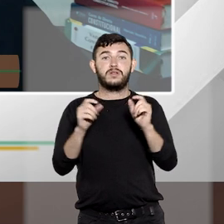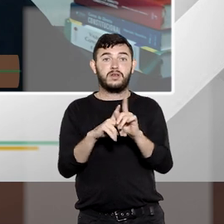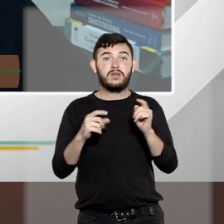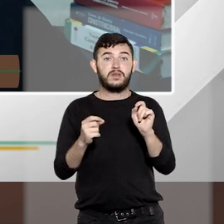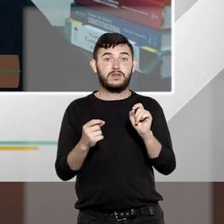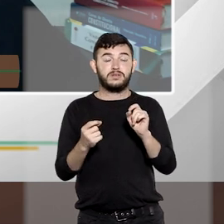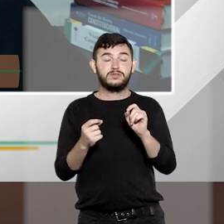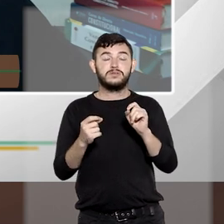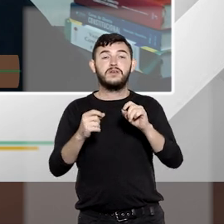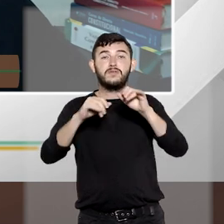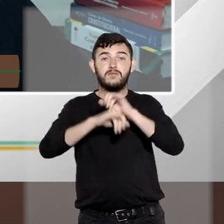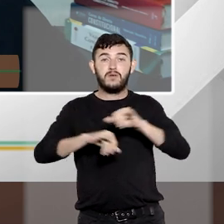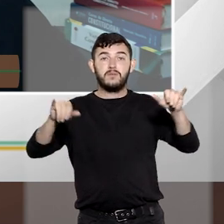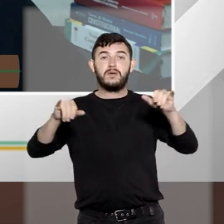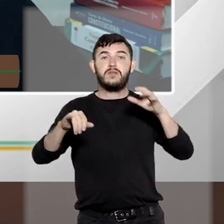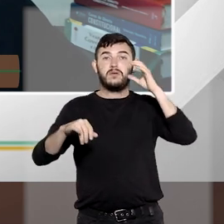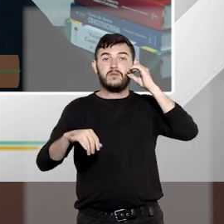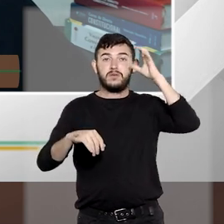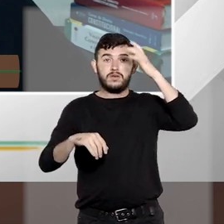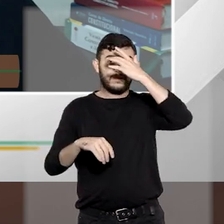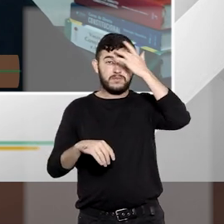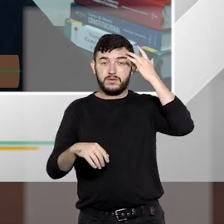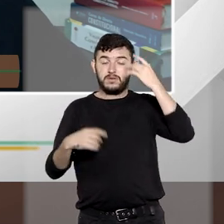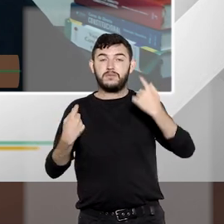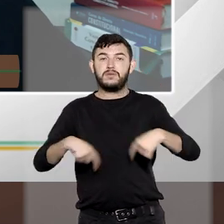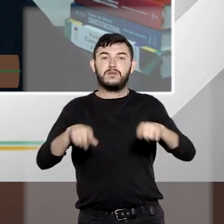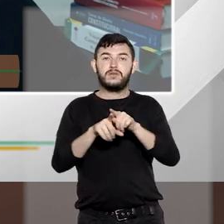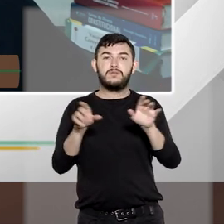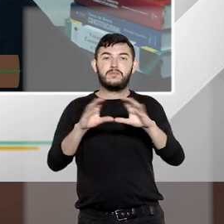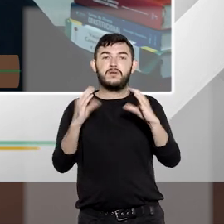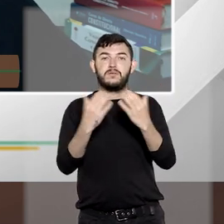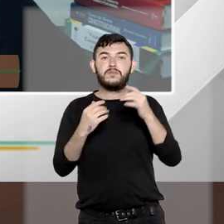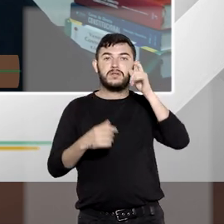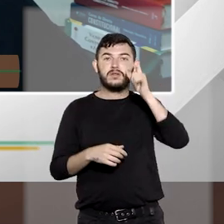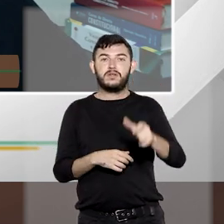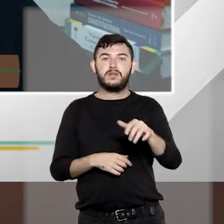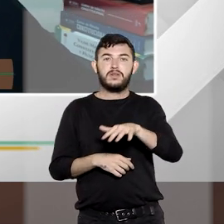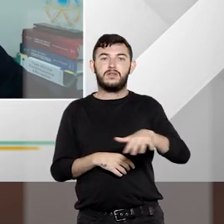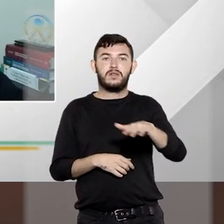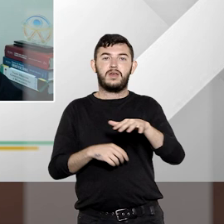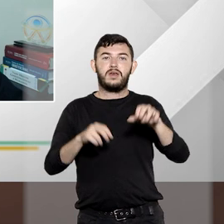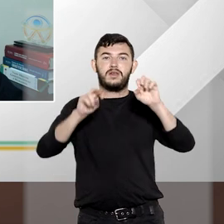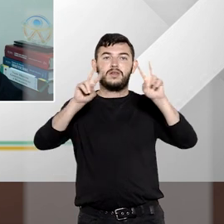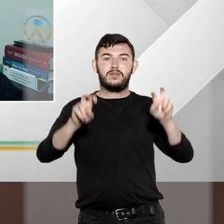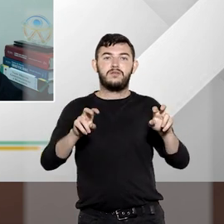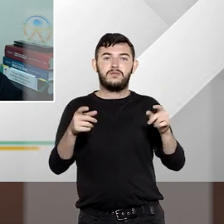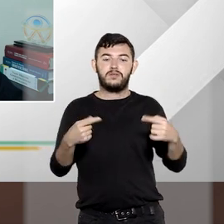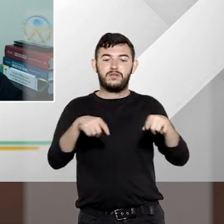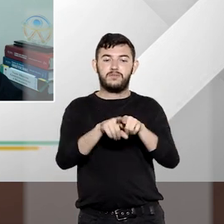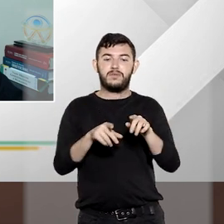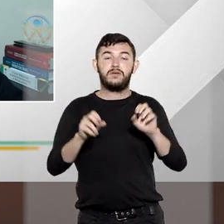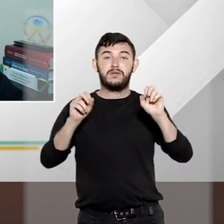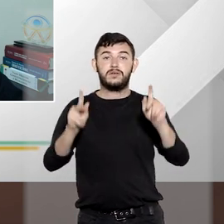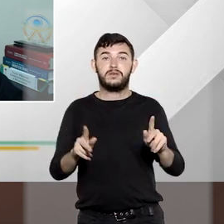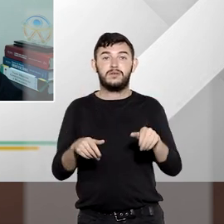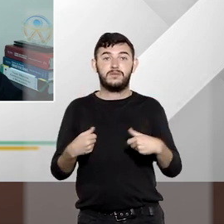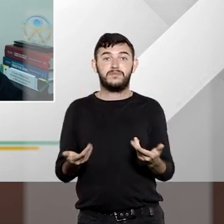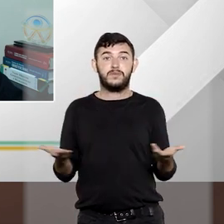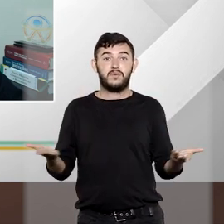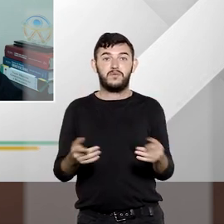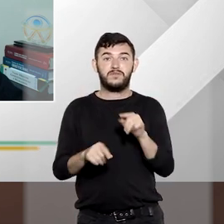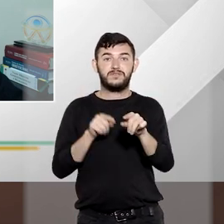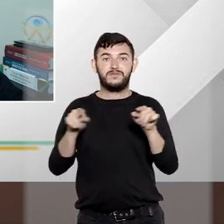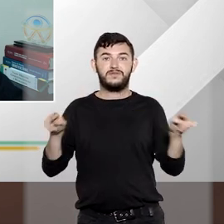conhecimento e informação jurídica de qualidade para quem precisa e para a comunidade de fato interessada no assunto. Ok. E hoje